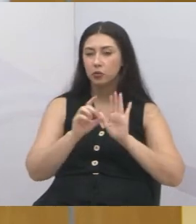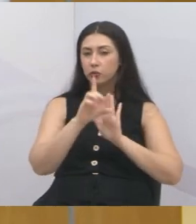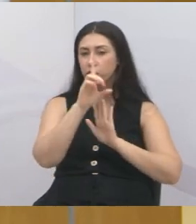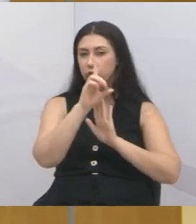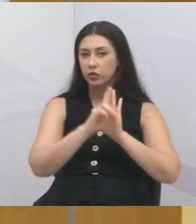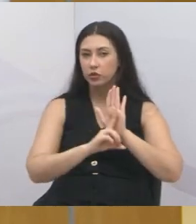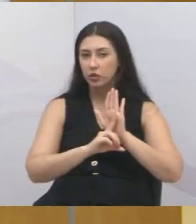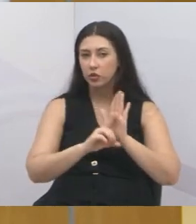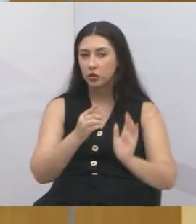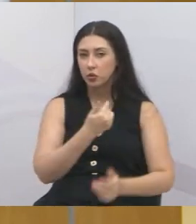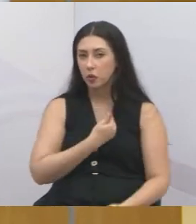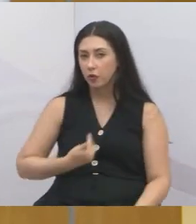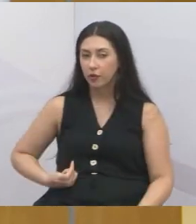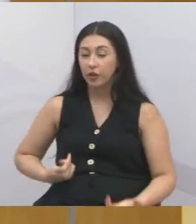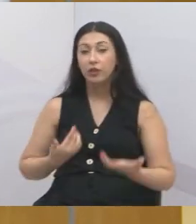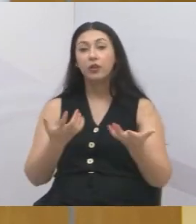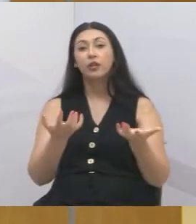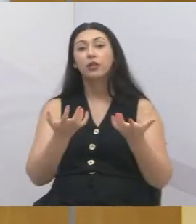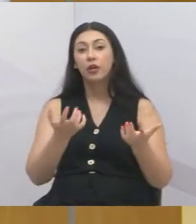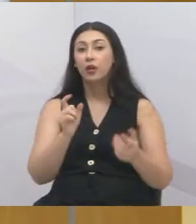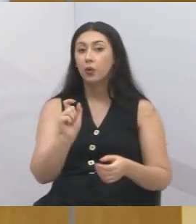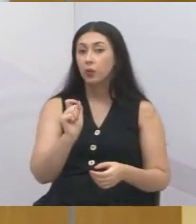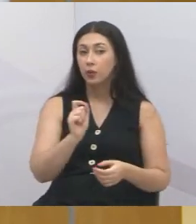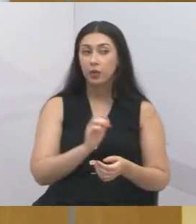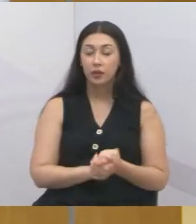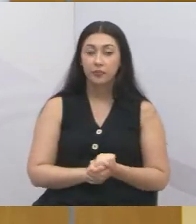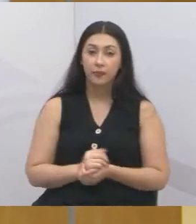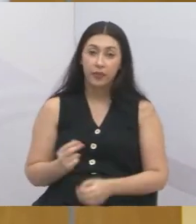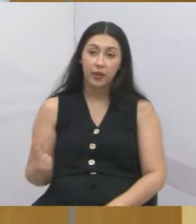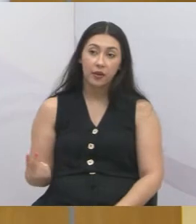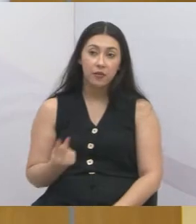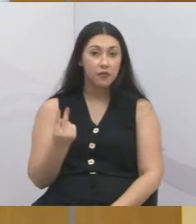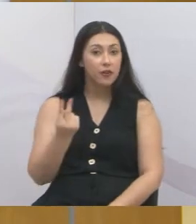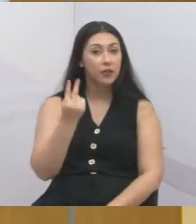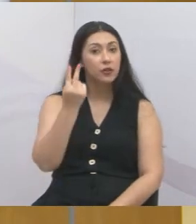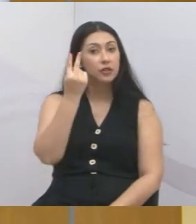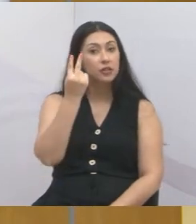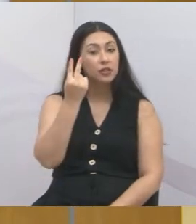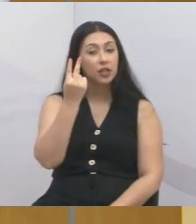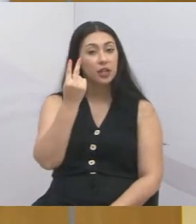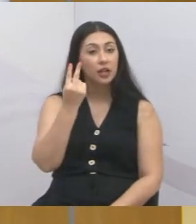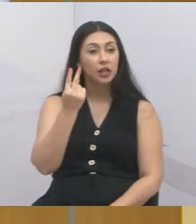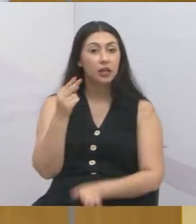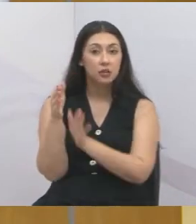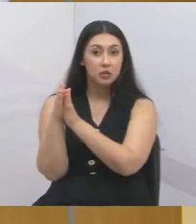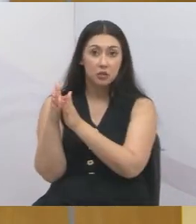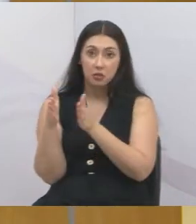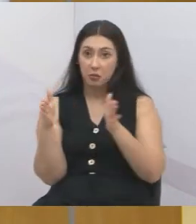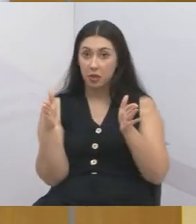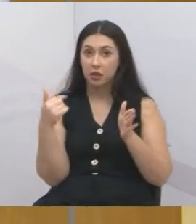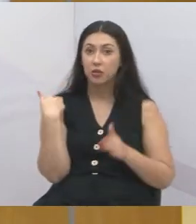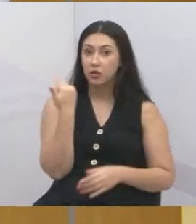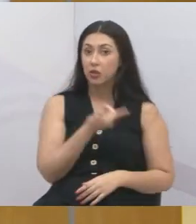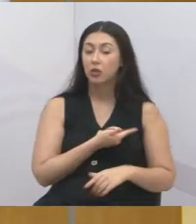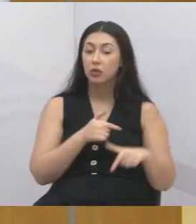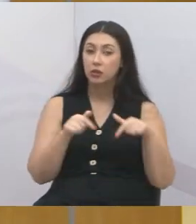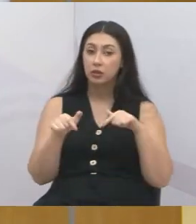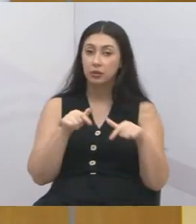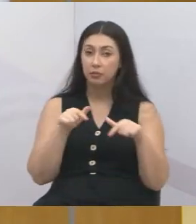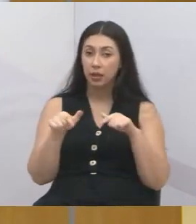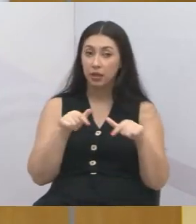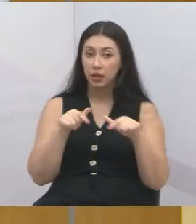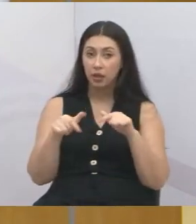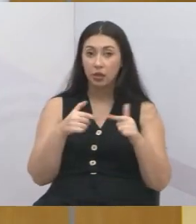público almeja, que é valorizar esse período em que nós trabalhamos,